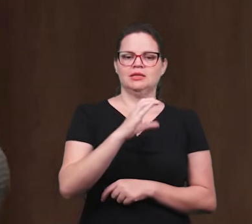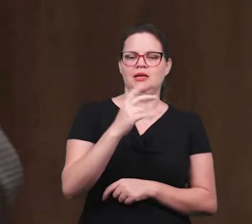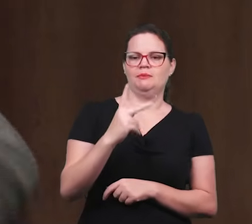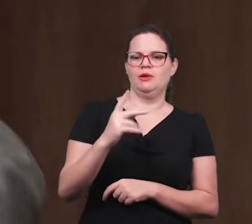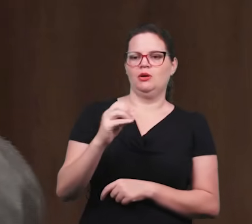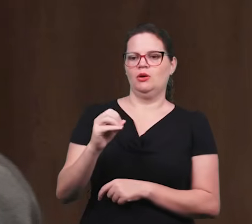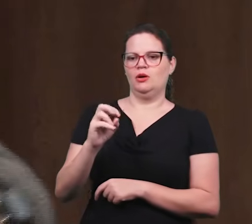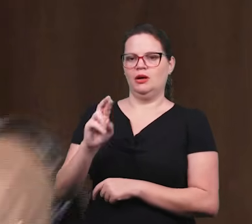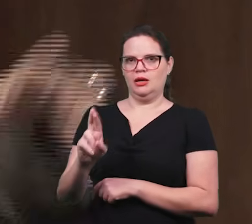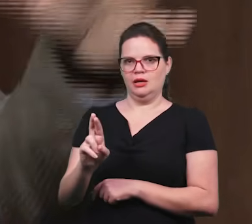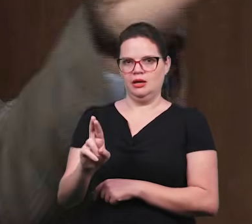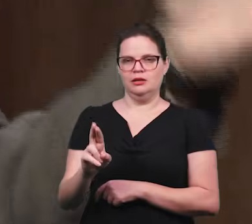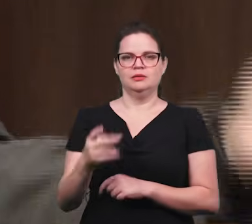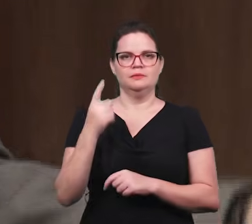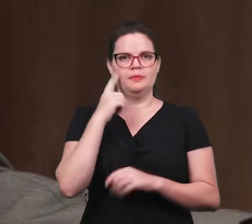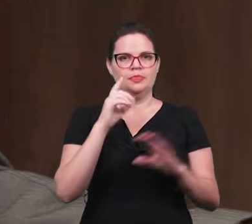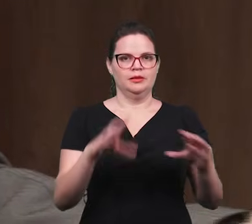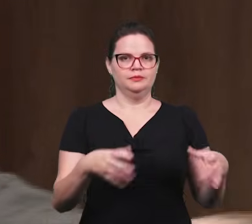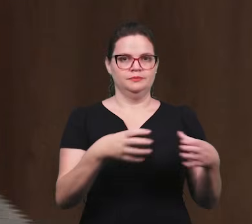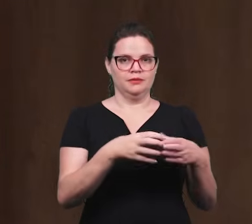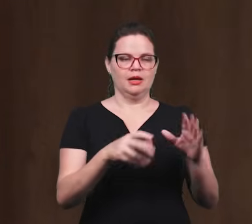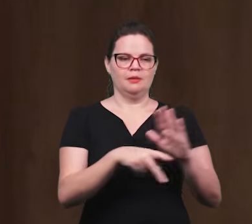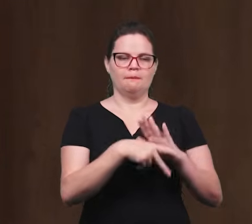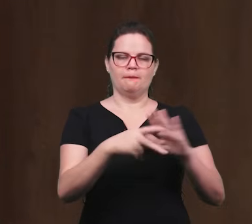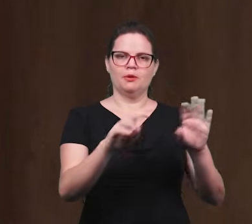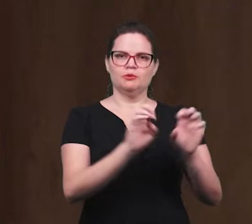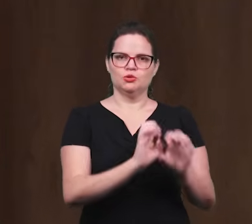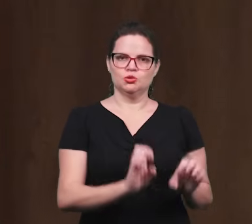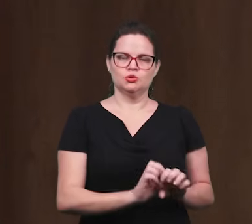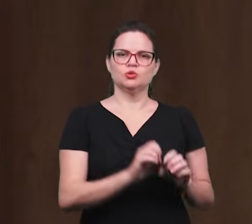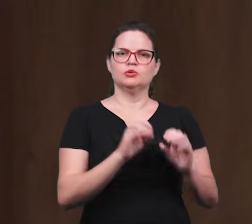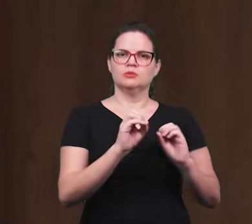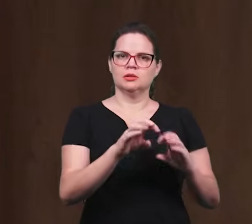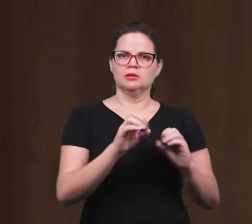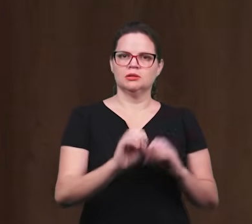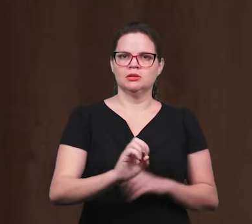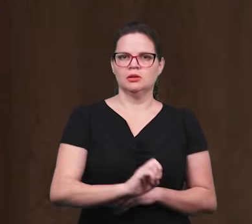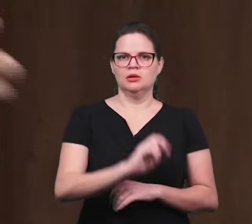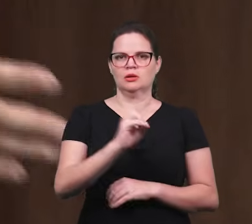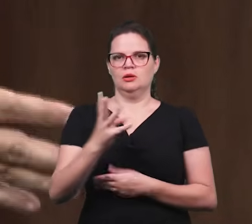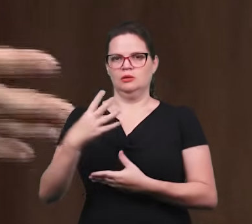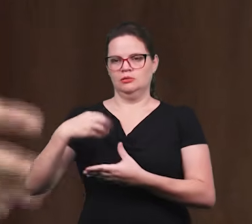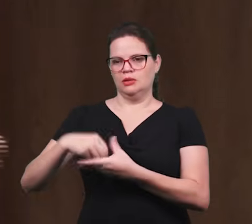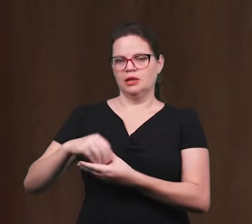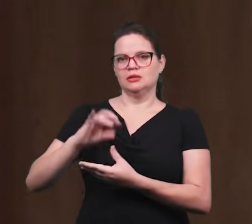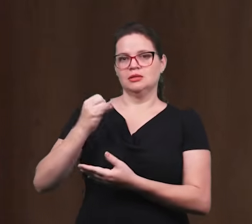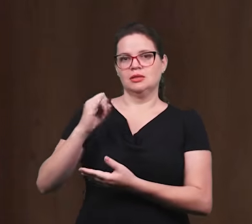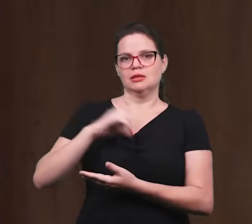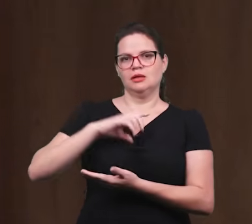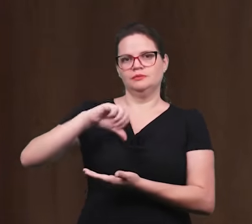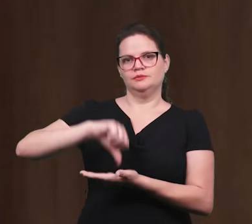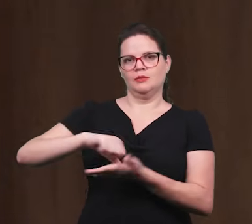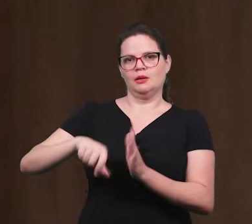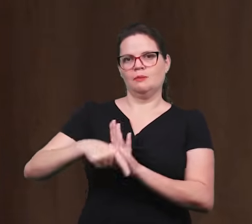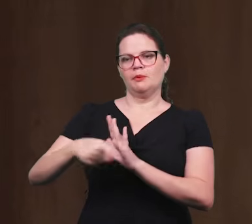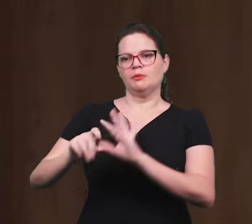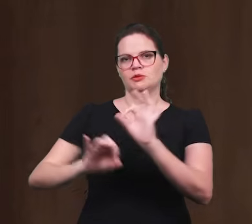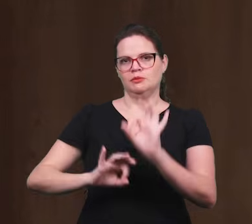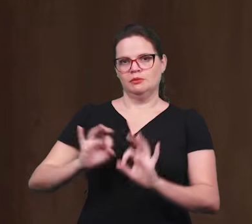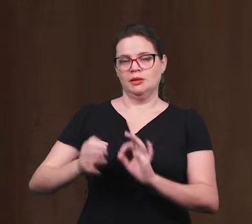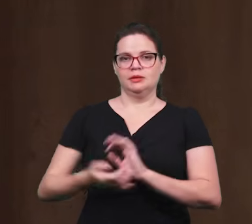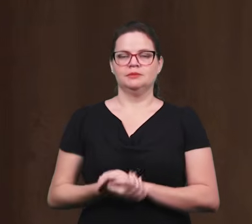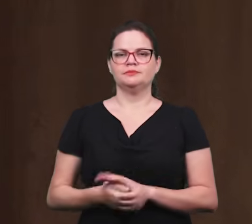Oficiais da Reserva, que é um quartel estruturado para isso, ou dentro de um quartel, o Núcleo de Preparação de Oficiais da Reserva. Qual é a